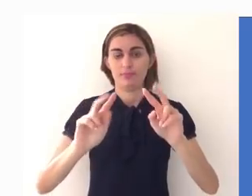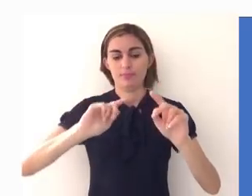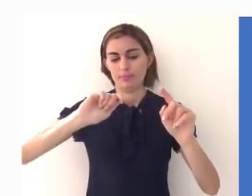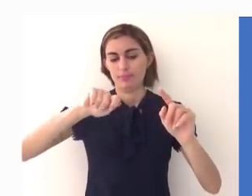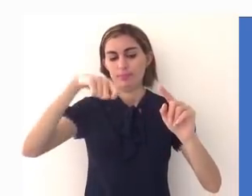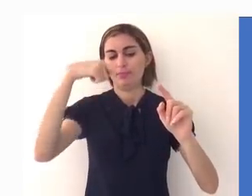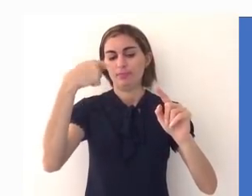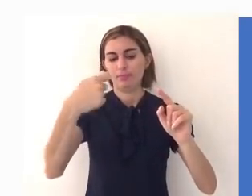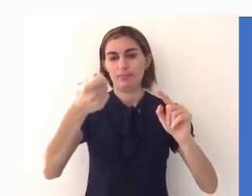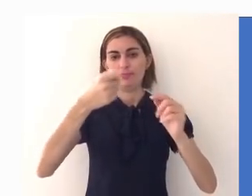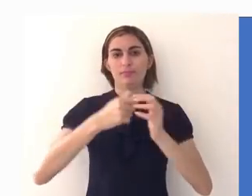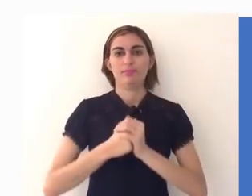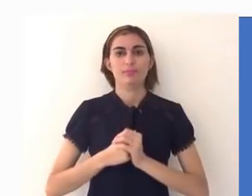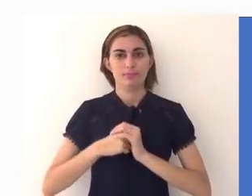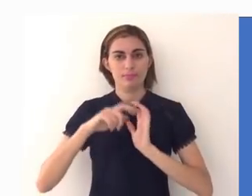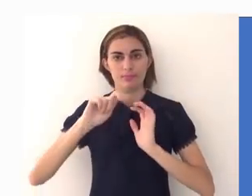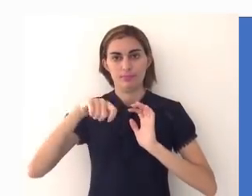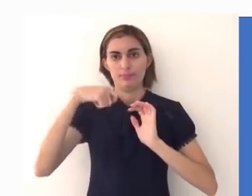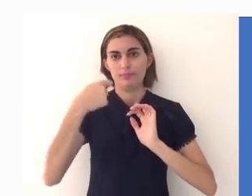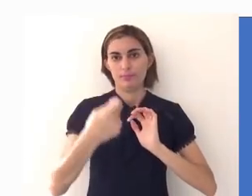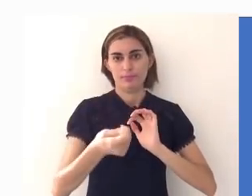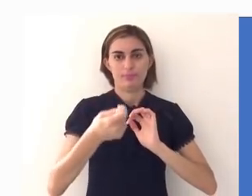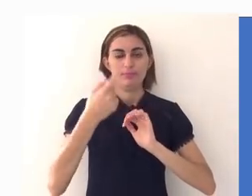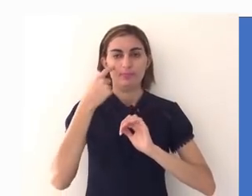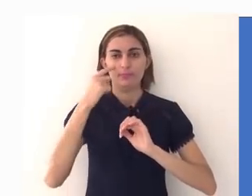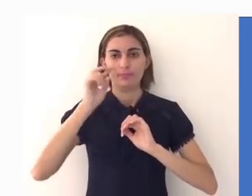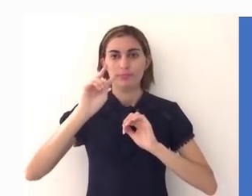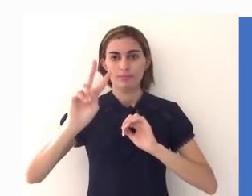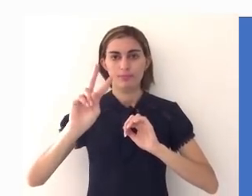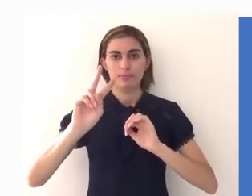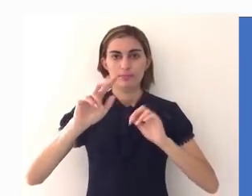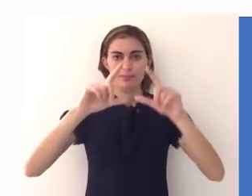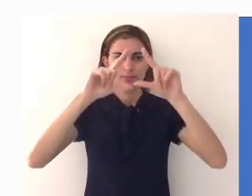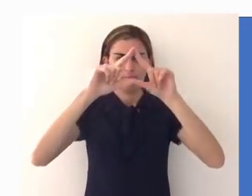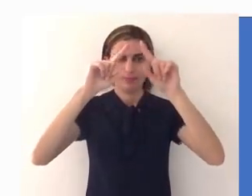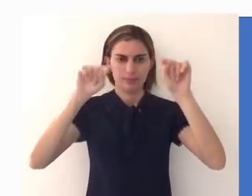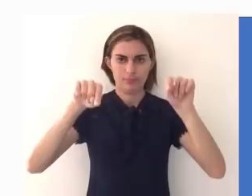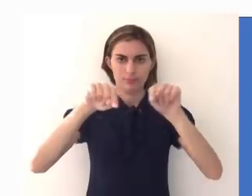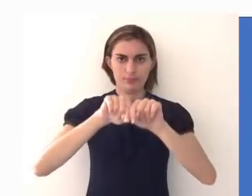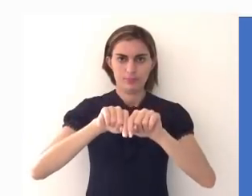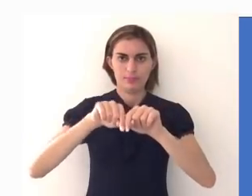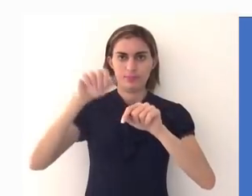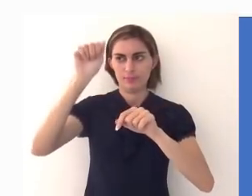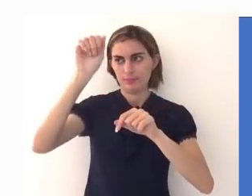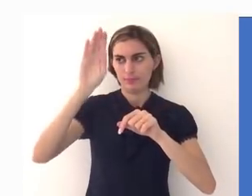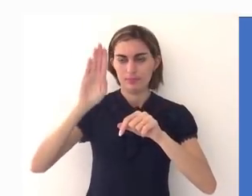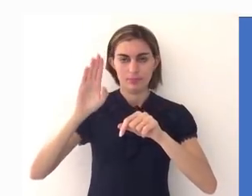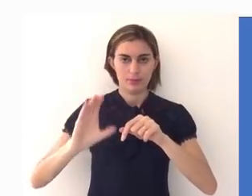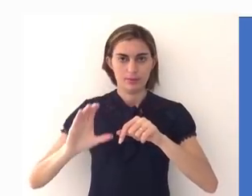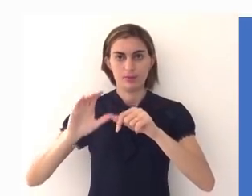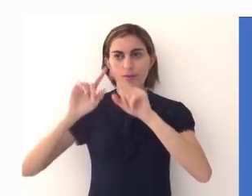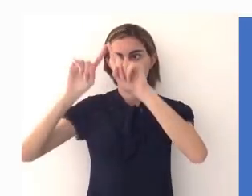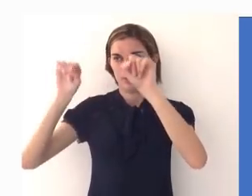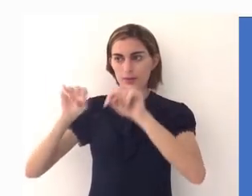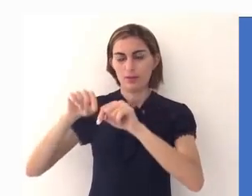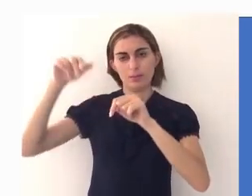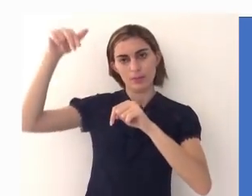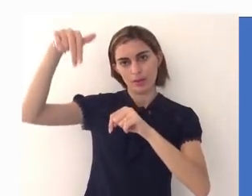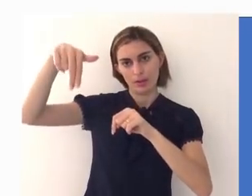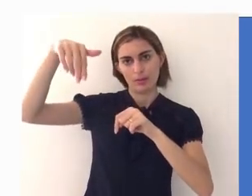esse símbolo. Esse símbolozinho aí, olha, de triângulo ABC e